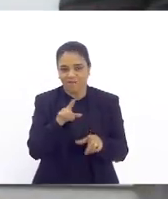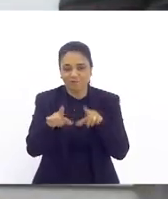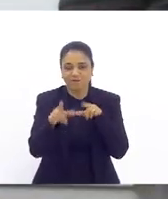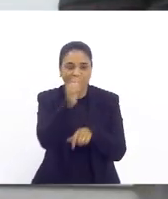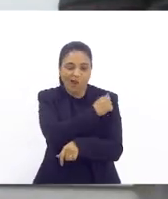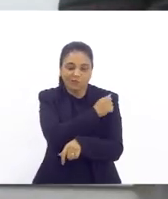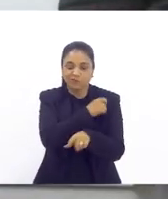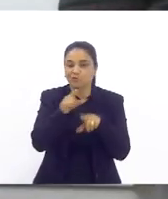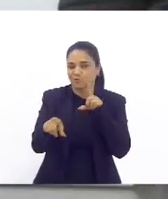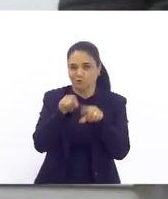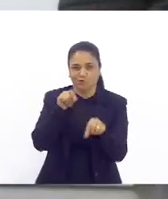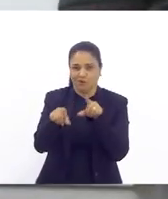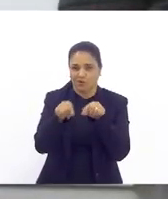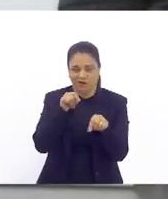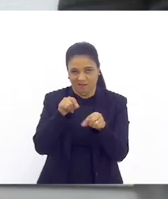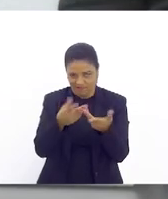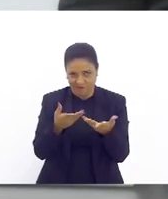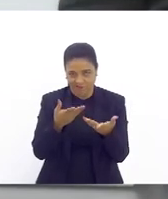escolha